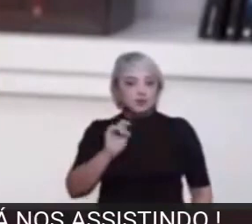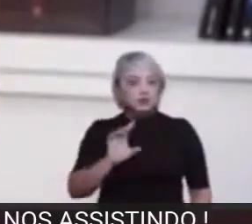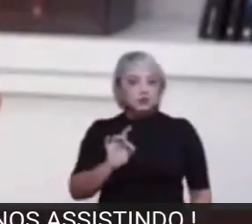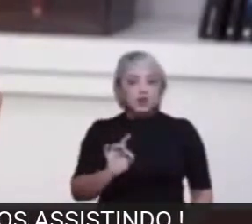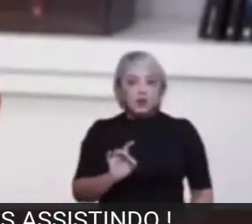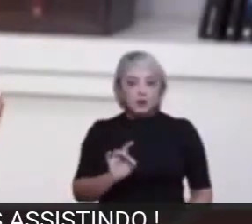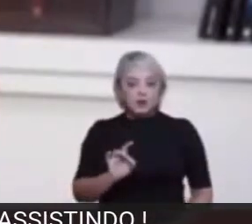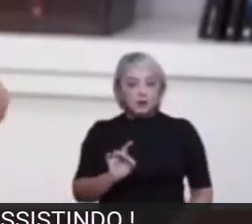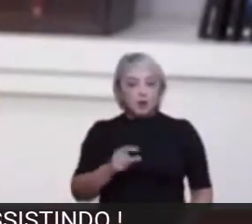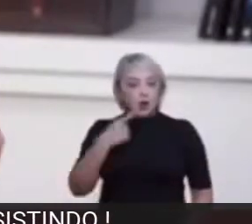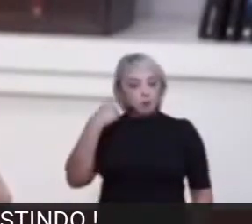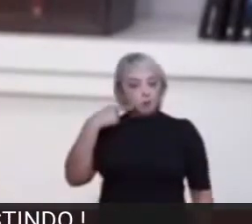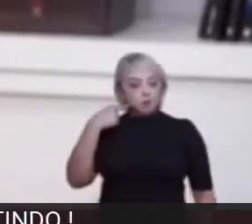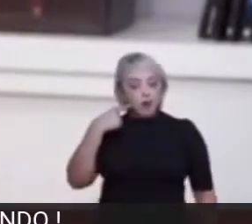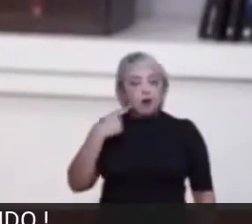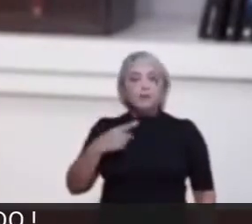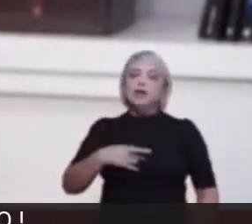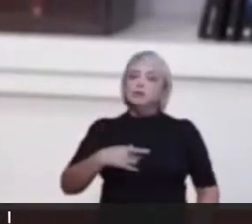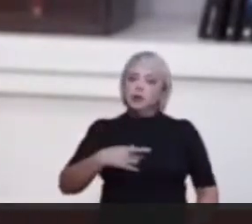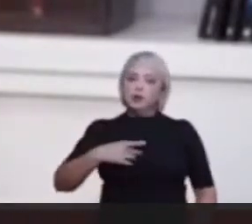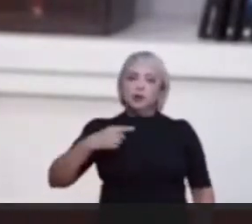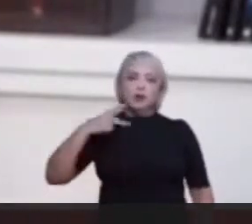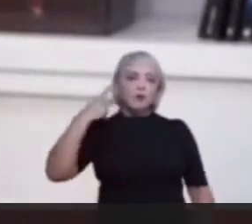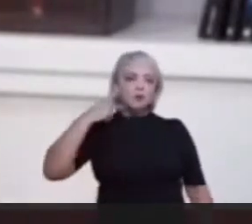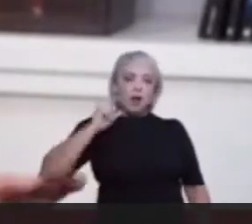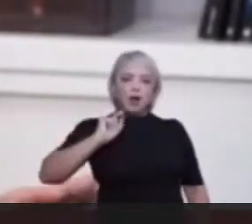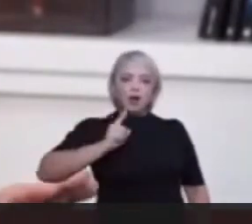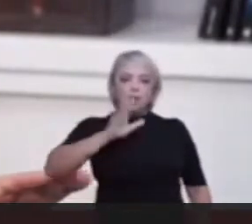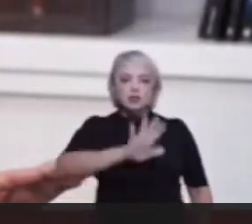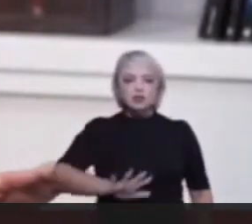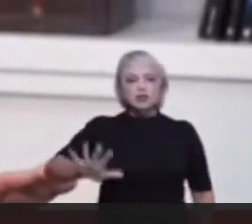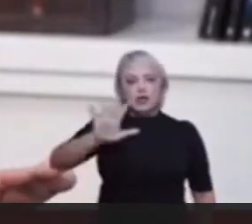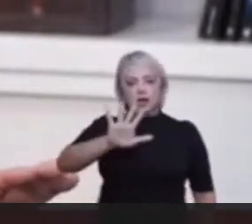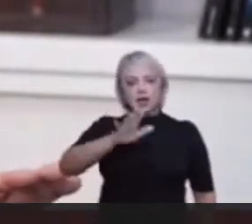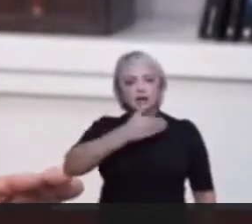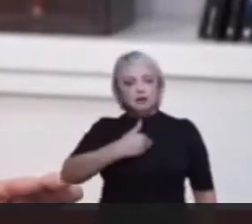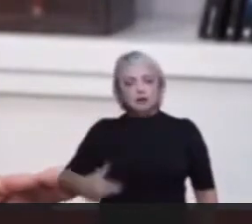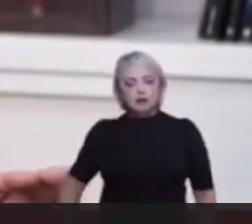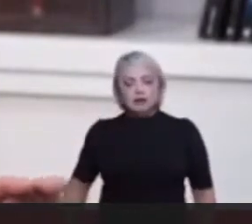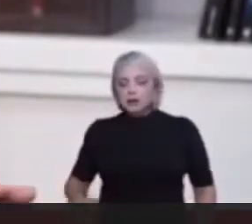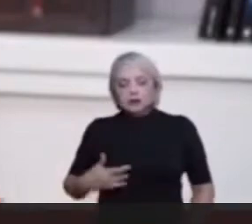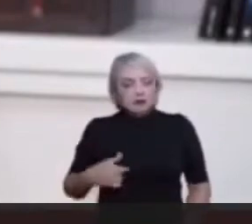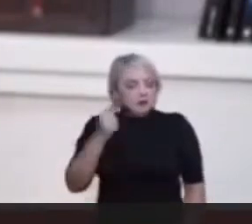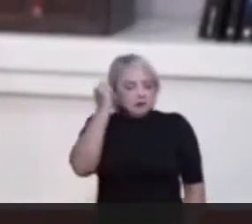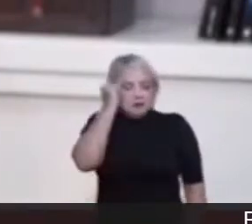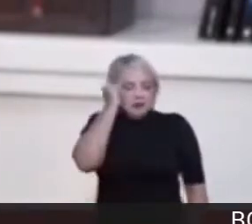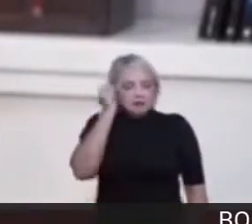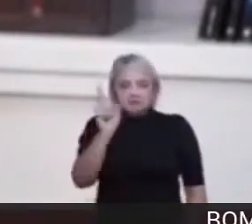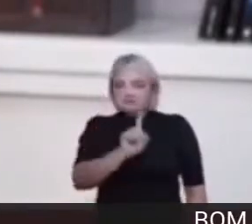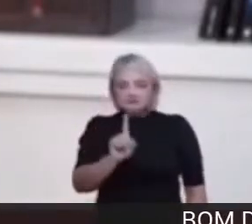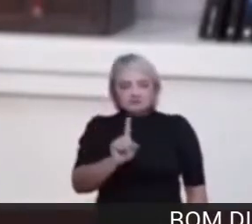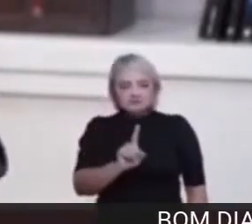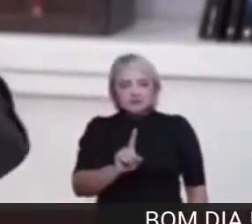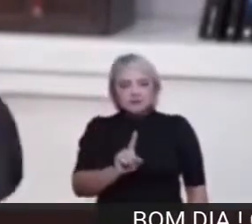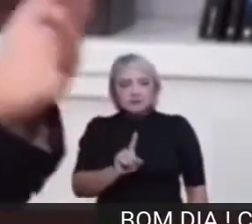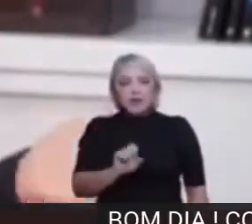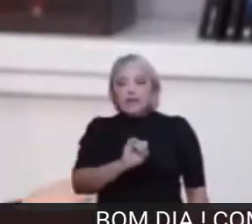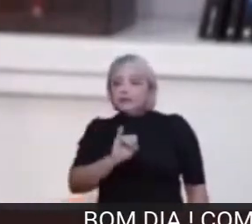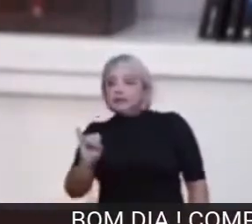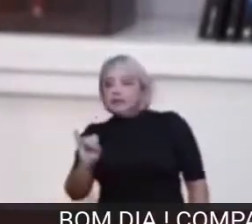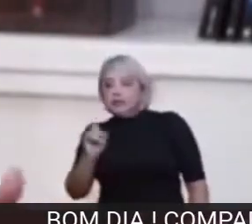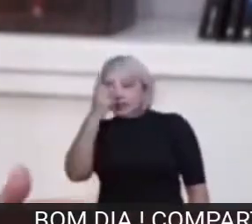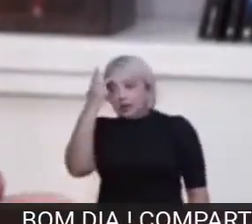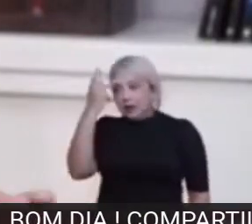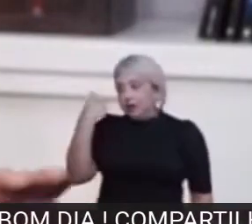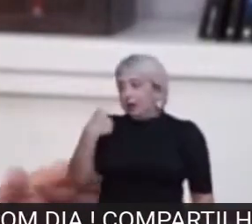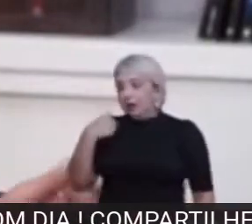bom procurador, um bom advogado-geral da União. Então, eu não me arrependo. Sabe? Se alguém não votou comigo, se